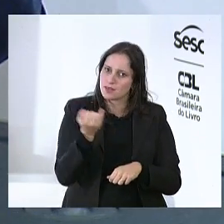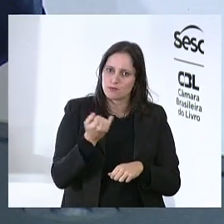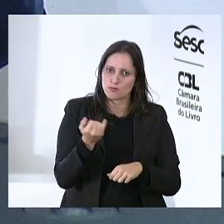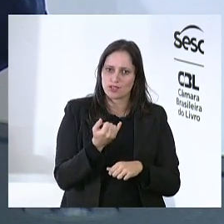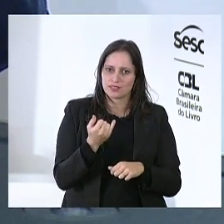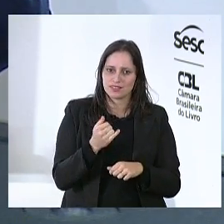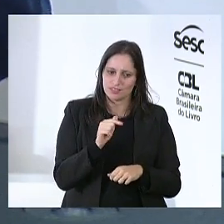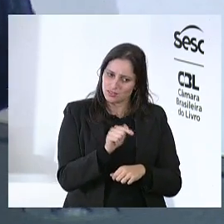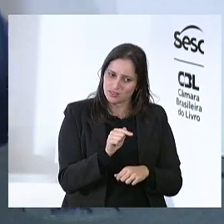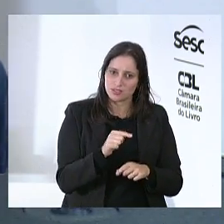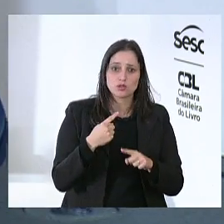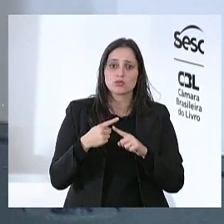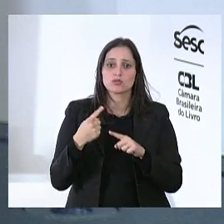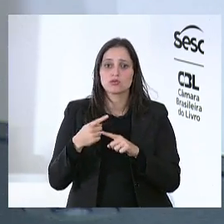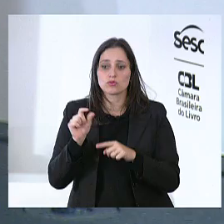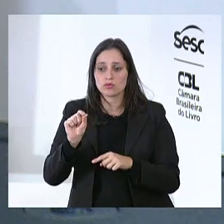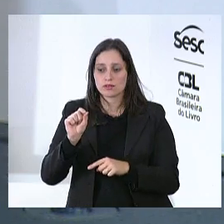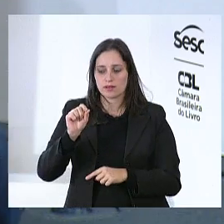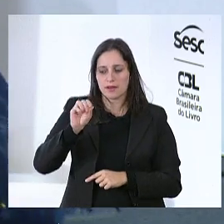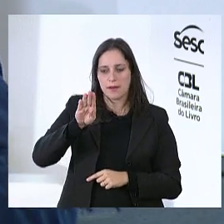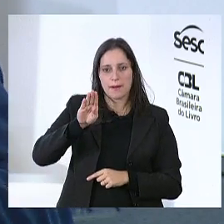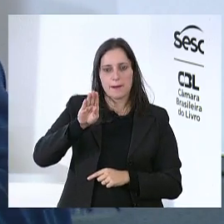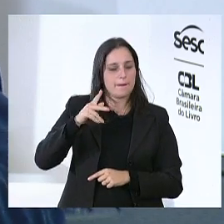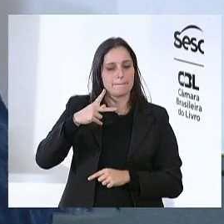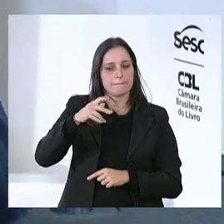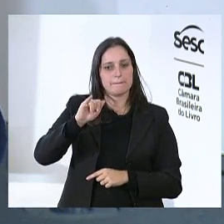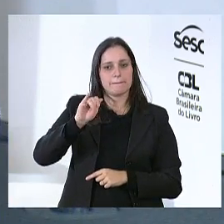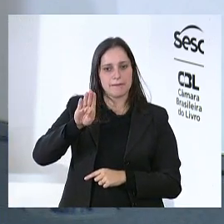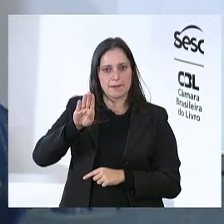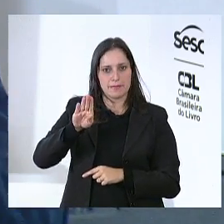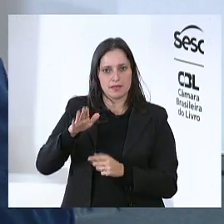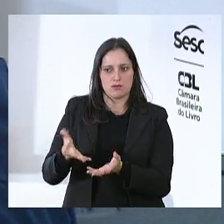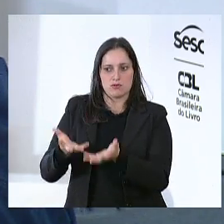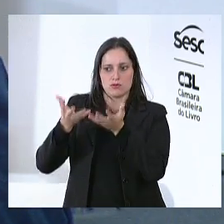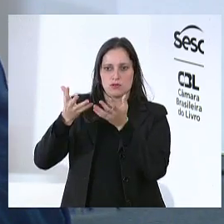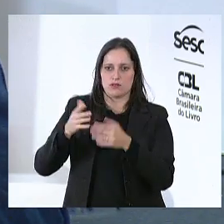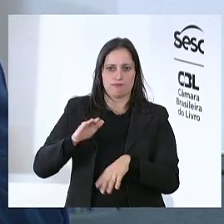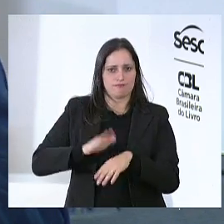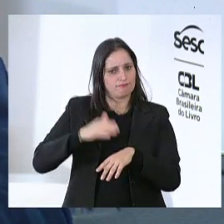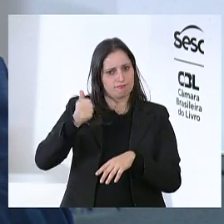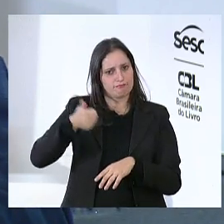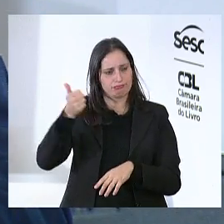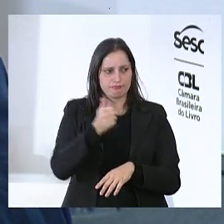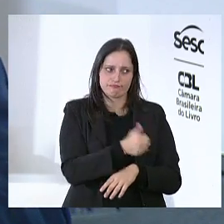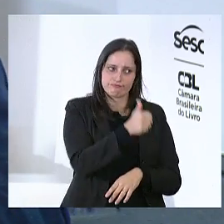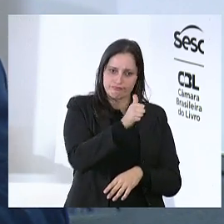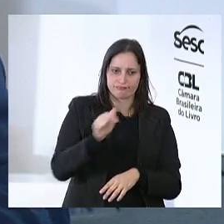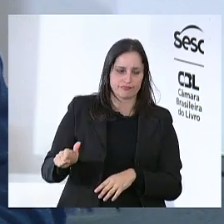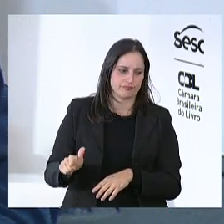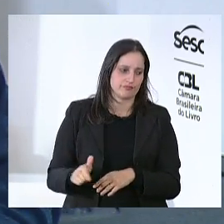agora. Agora, o segundo eixo, vocês podem pegar no meu site, digamos,